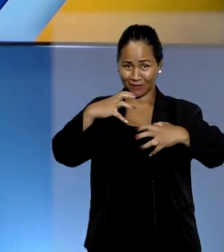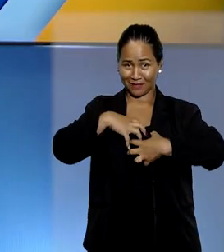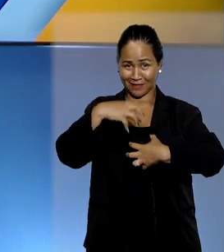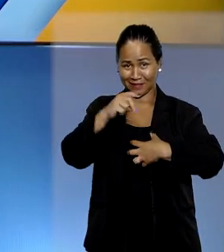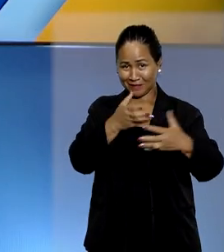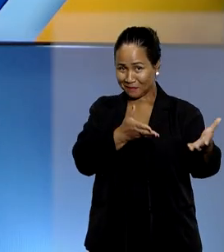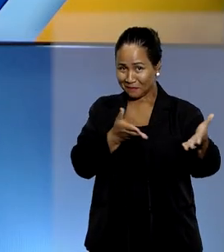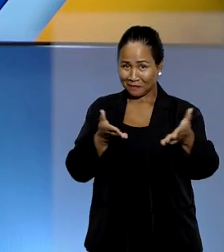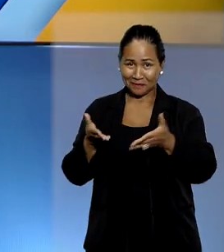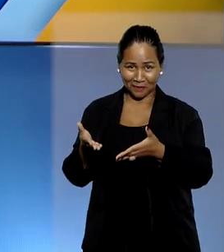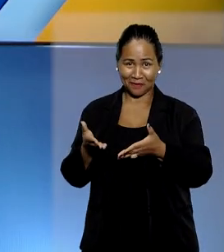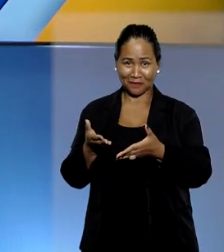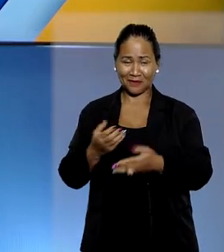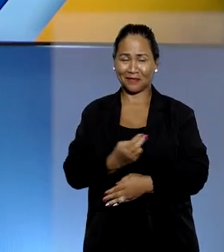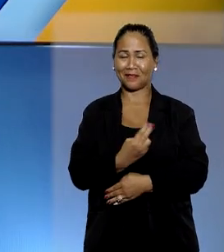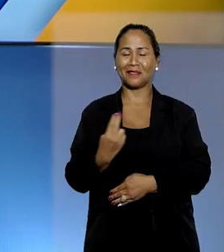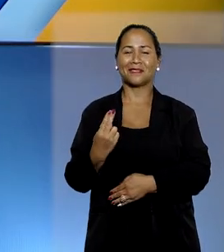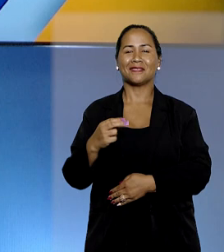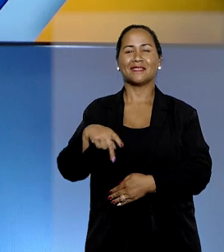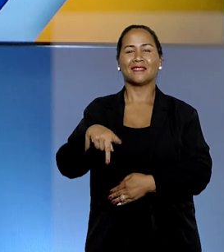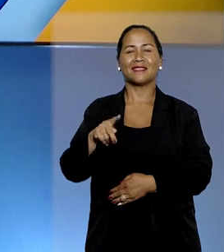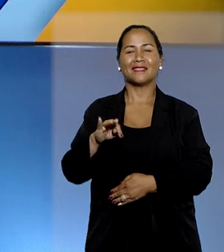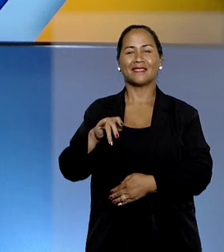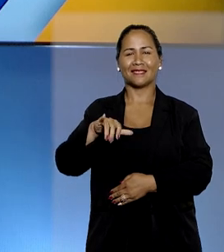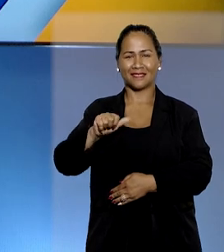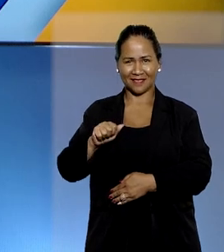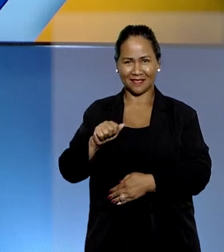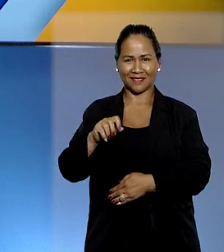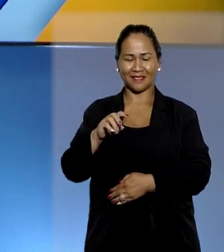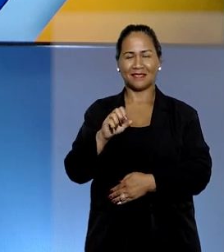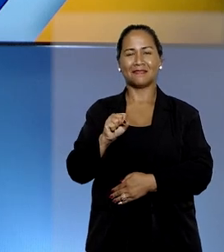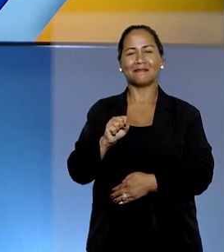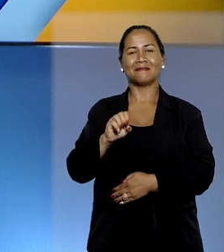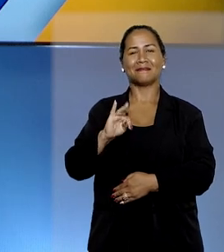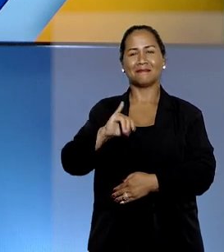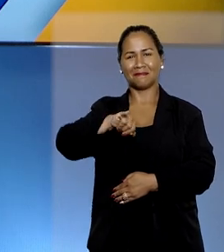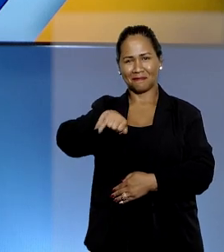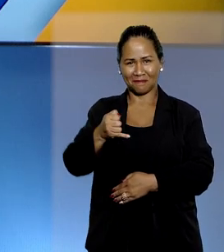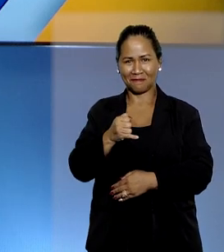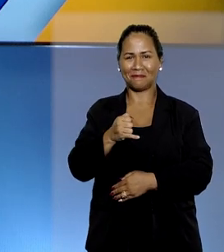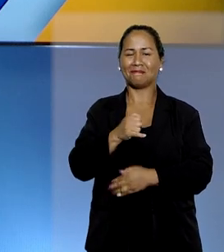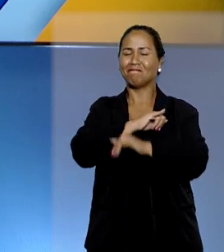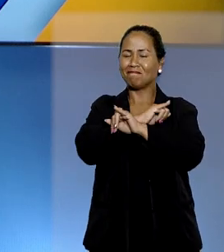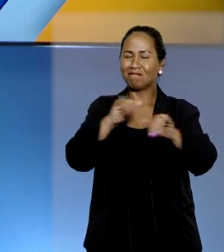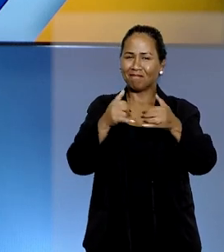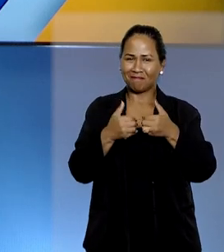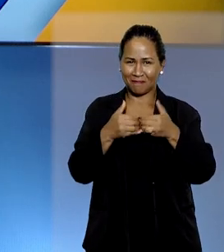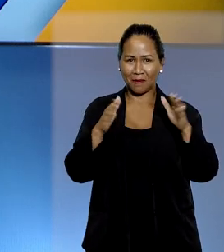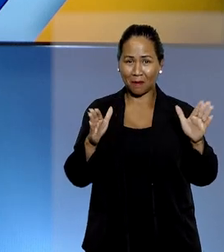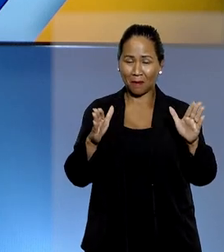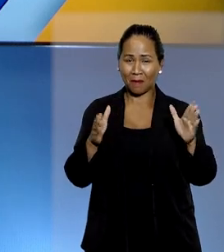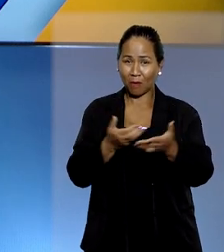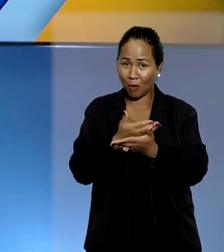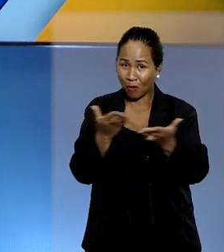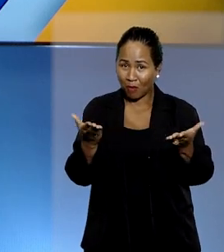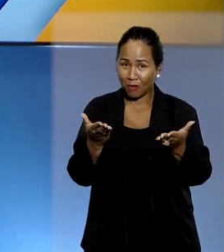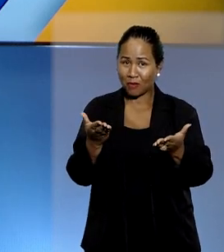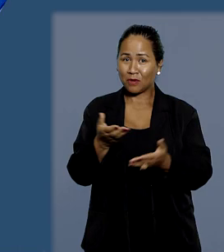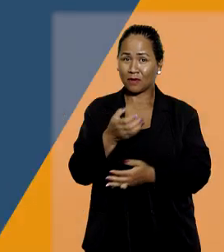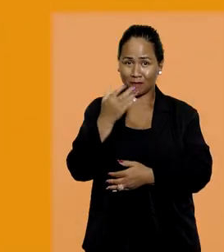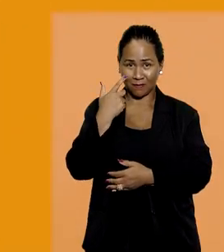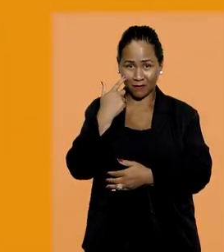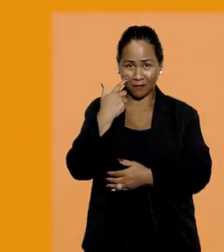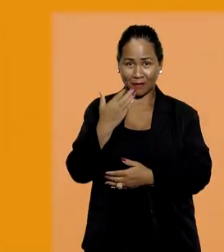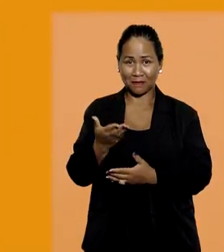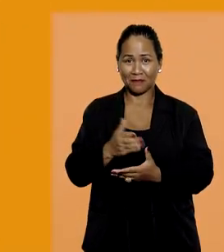Olá, seja muito bem-vindo. Eu sou Kátia Gomes e o STJ Notícias está no ar. No programa de